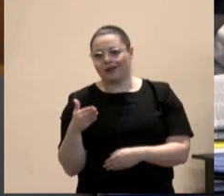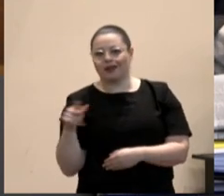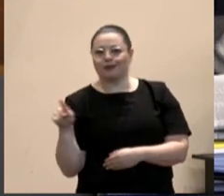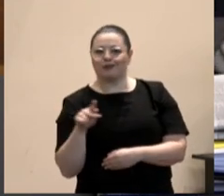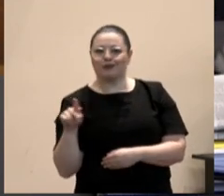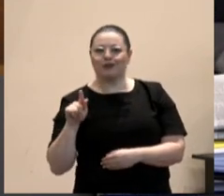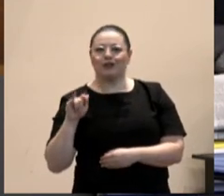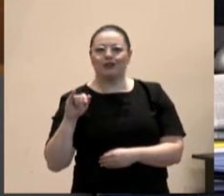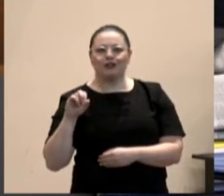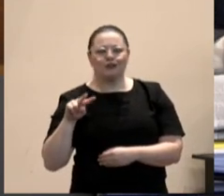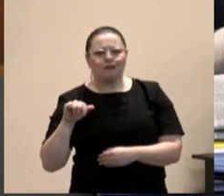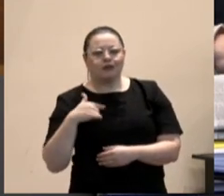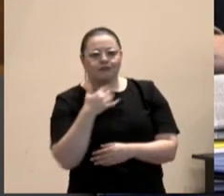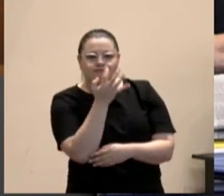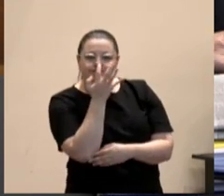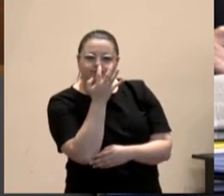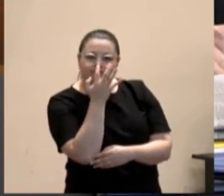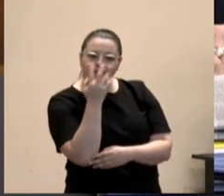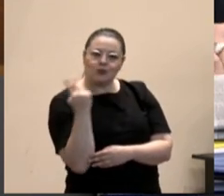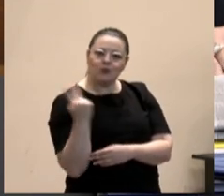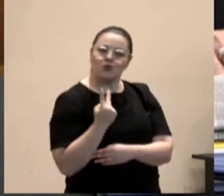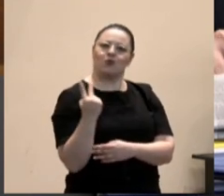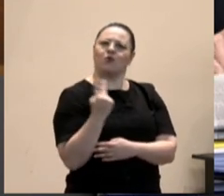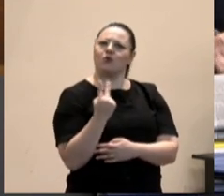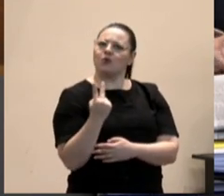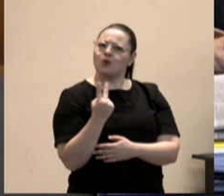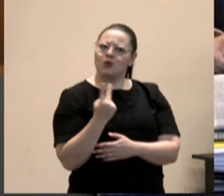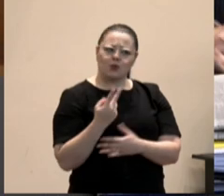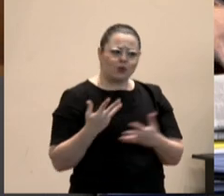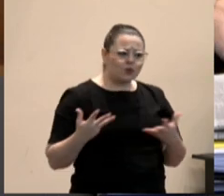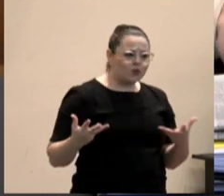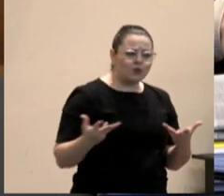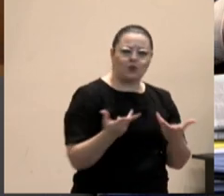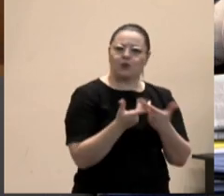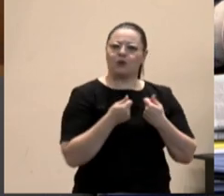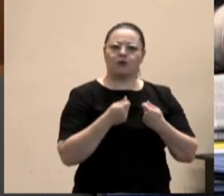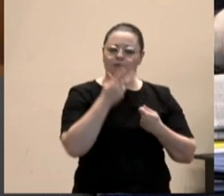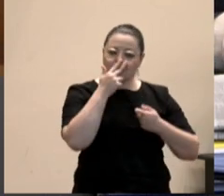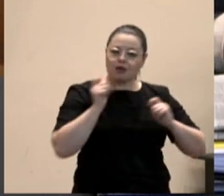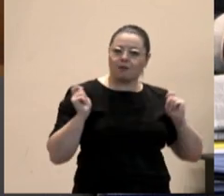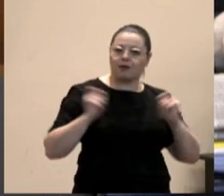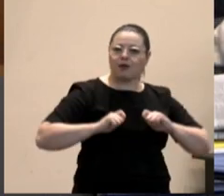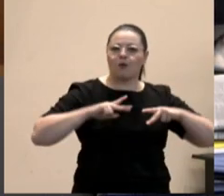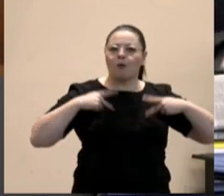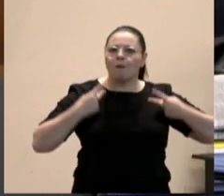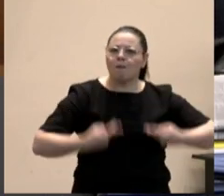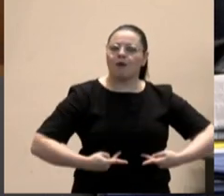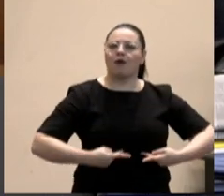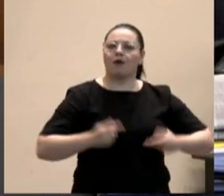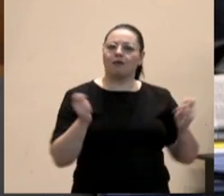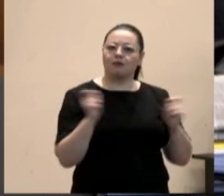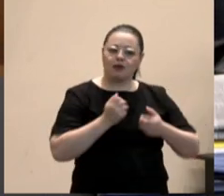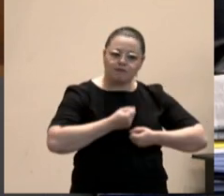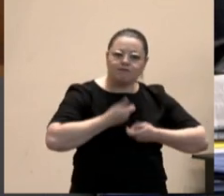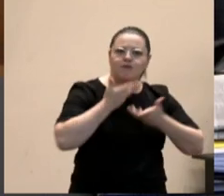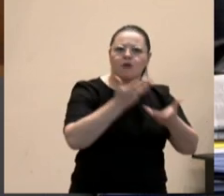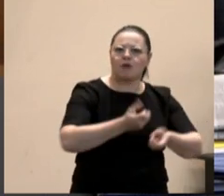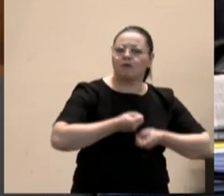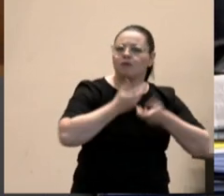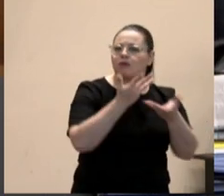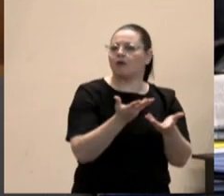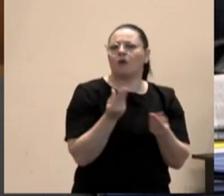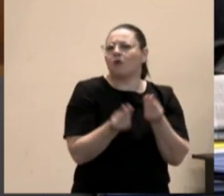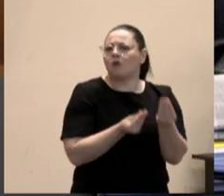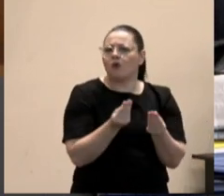aqui se deliciando com essa capacidade humana que temos, né, de produzir cultura,